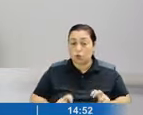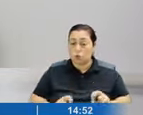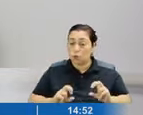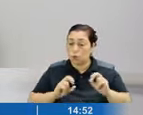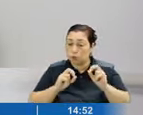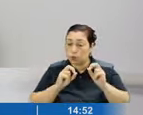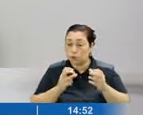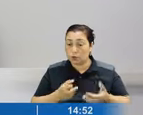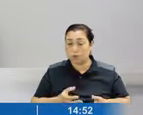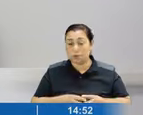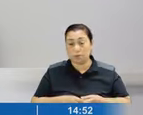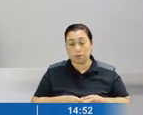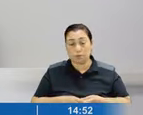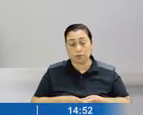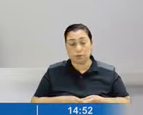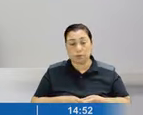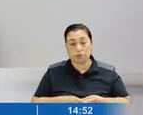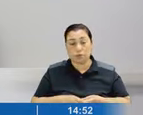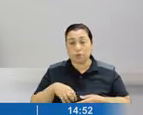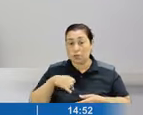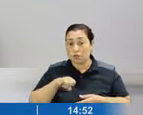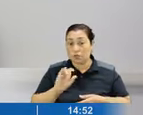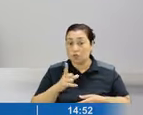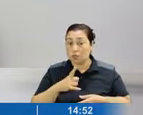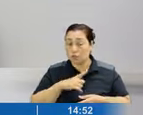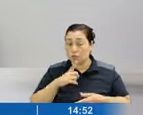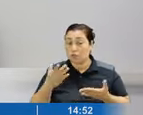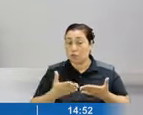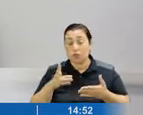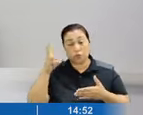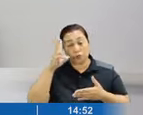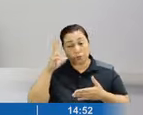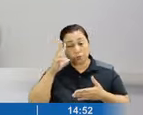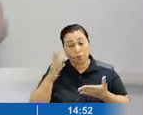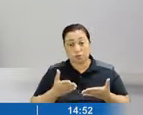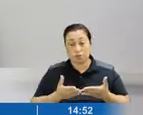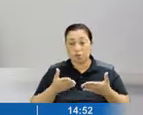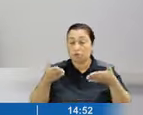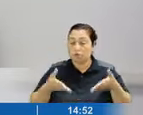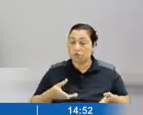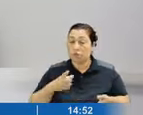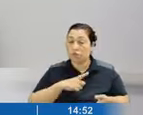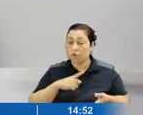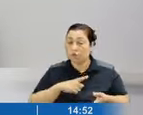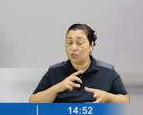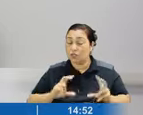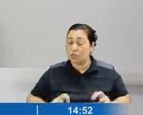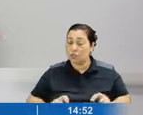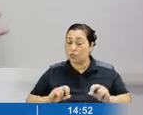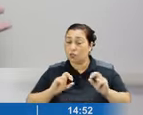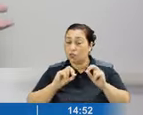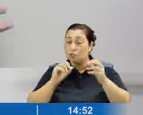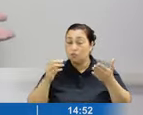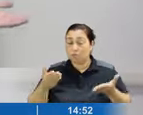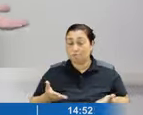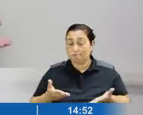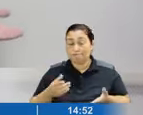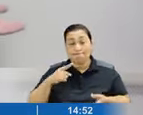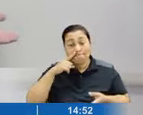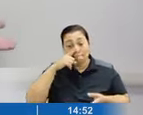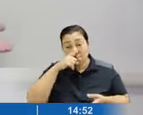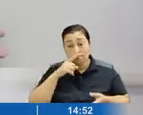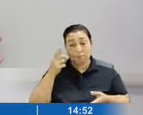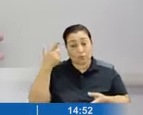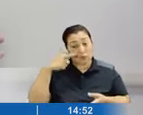para o câncer coloretal. Né? Se eu tenho história de pólipo, Se eu já tive um câncer, eu já sou um fator de risco